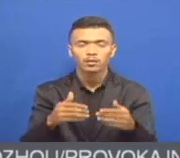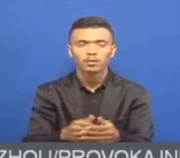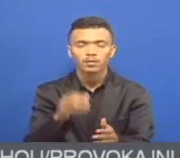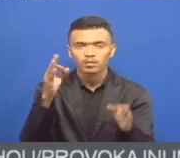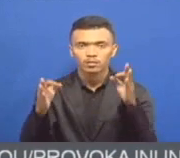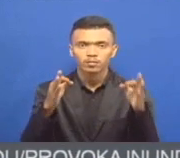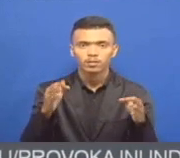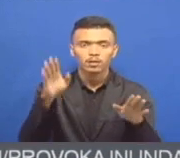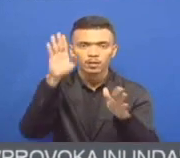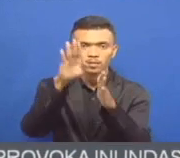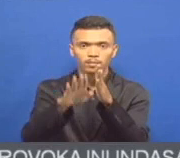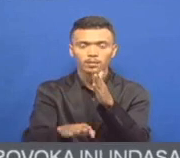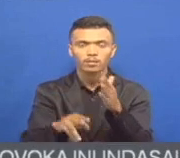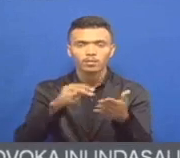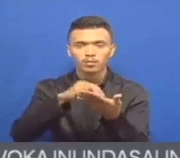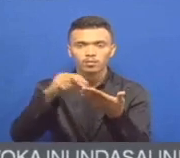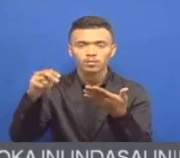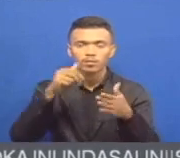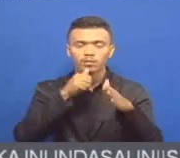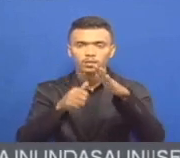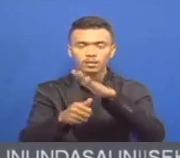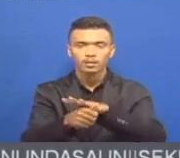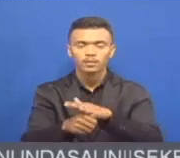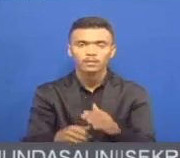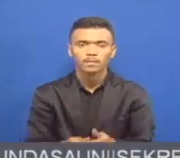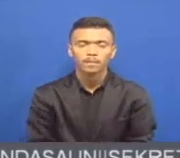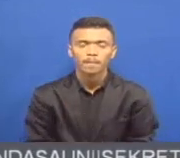no ne bele reduz número transação ilegal.